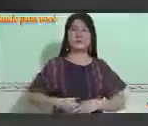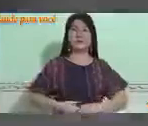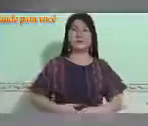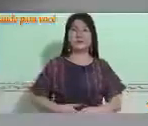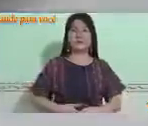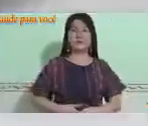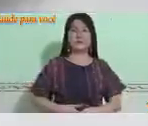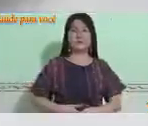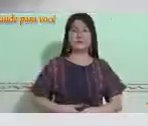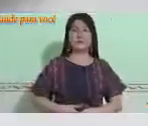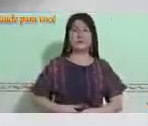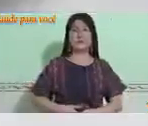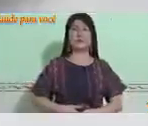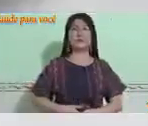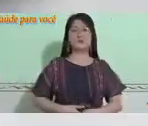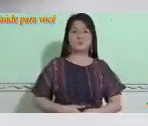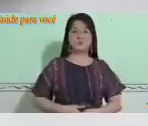SACIRURGIA